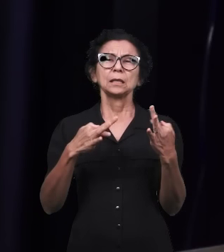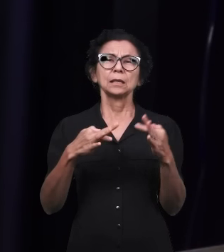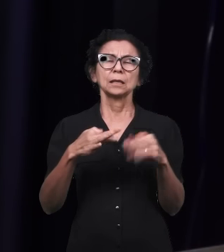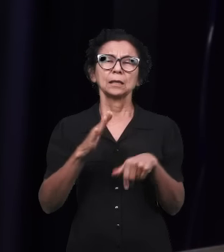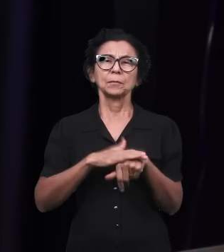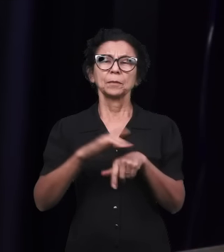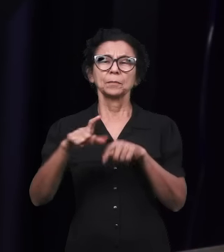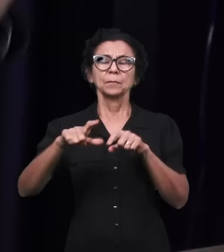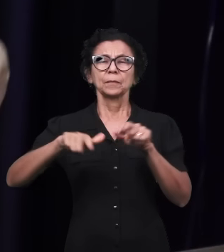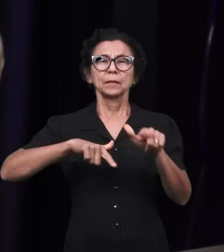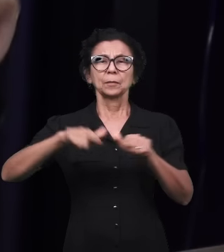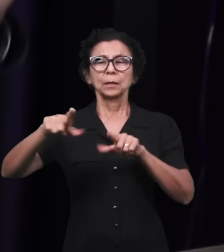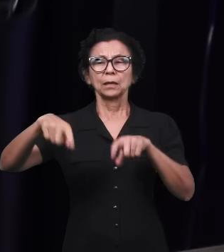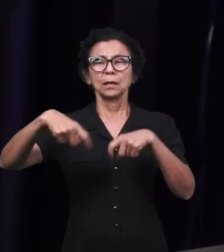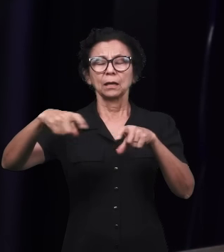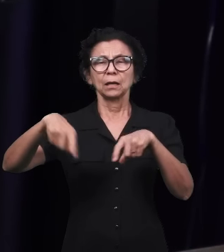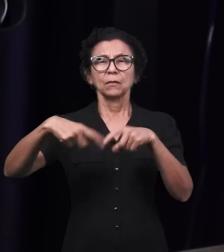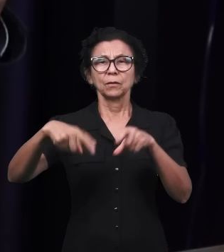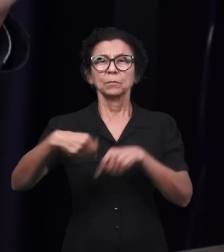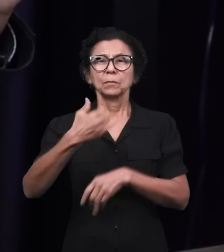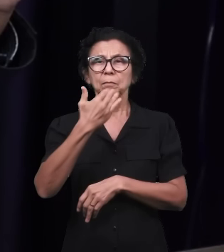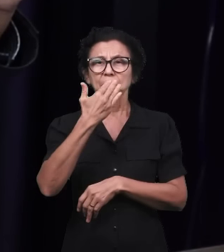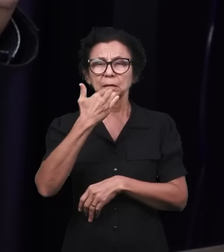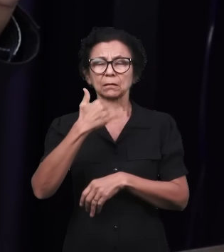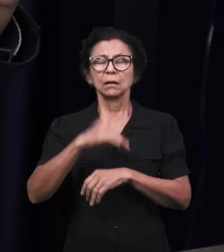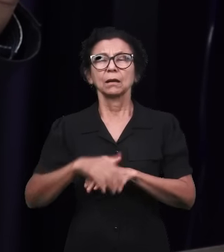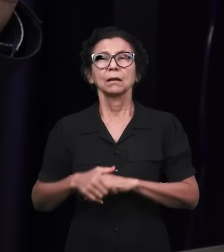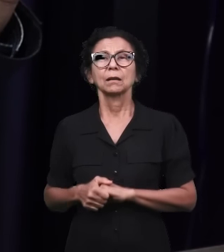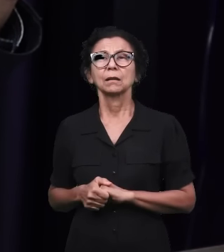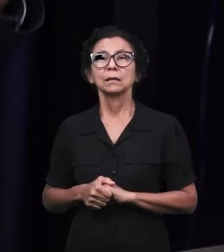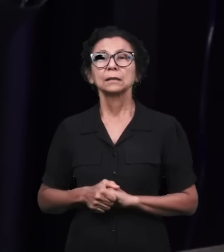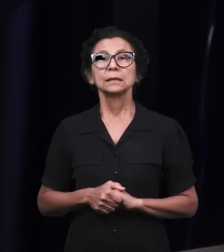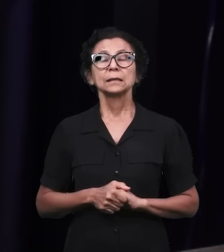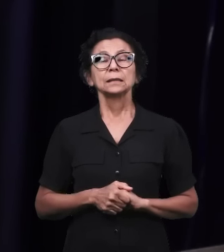vemos outra, Cafarnaum, quando Jesus sai